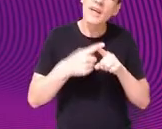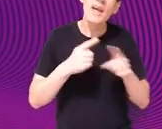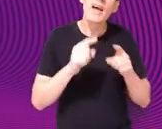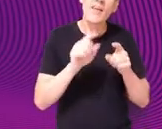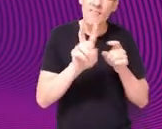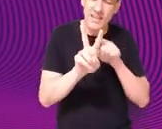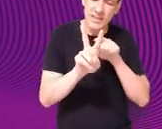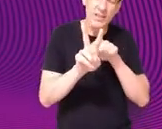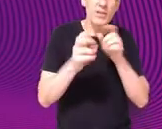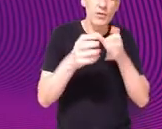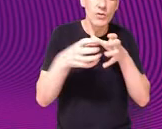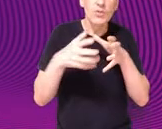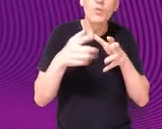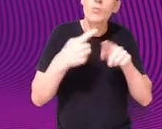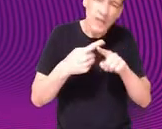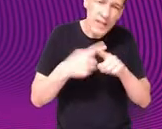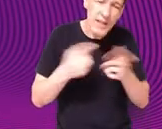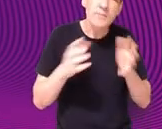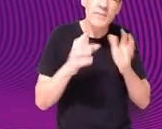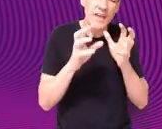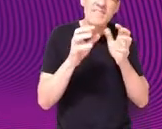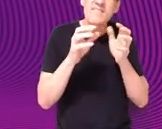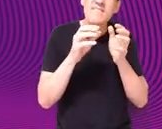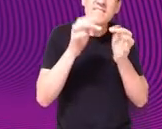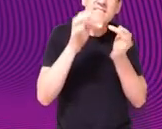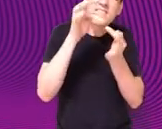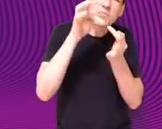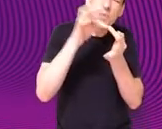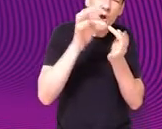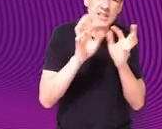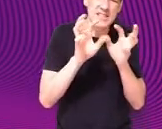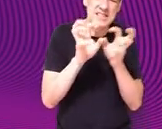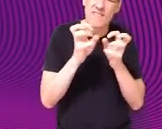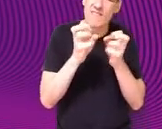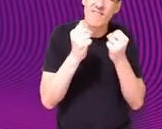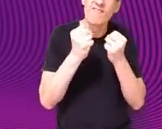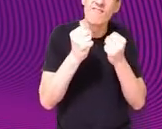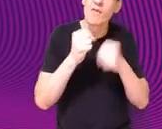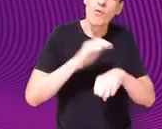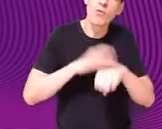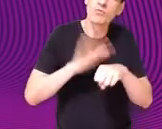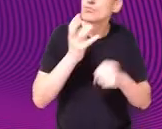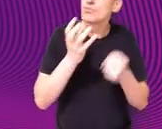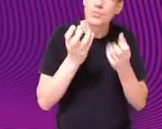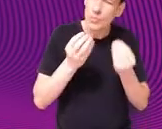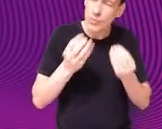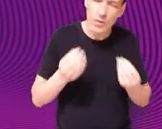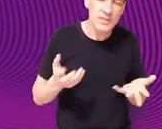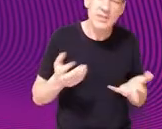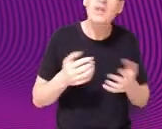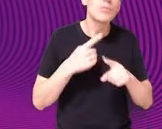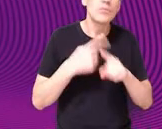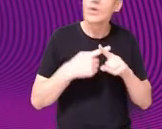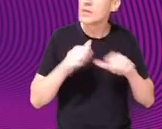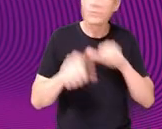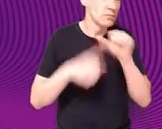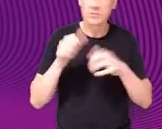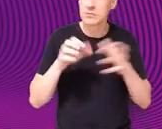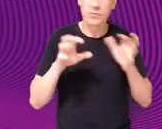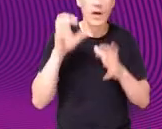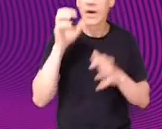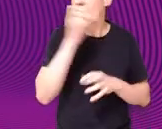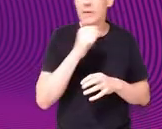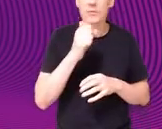difusa? Por que a agressão que aconteceu, vocês viram, foi abrupta e rápida? Em menos de um ano,